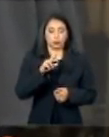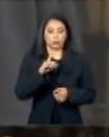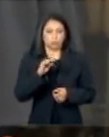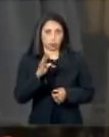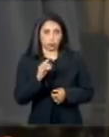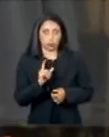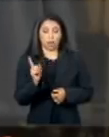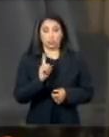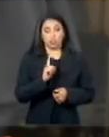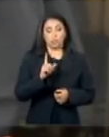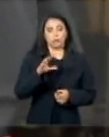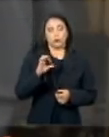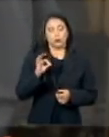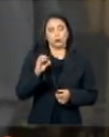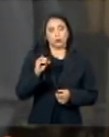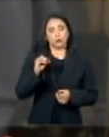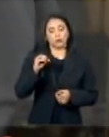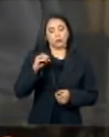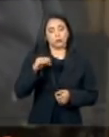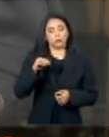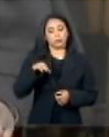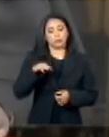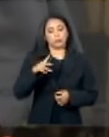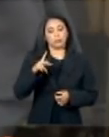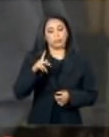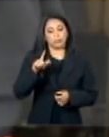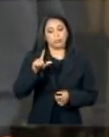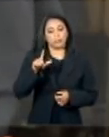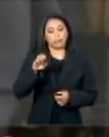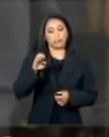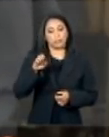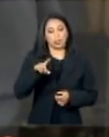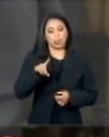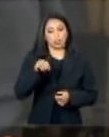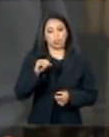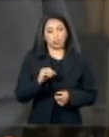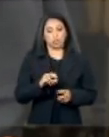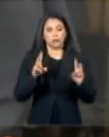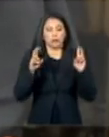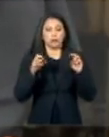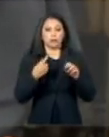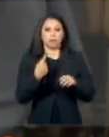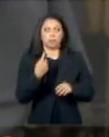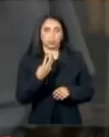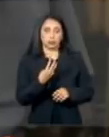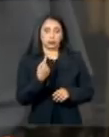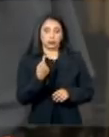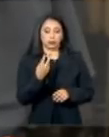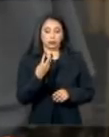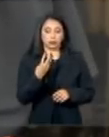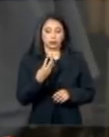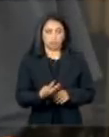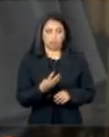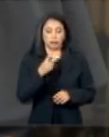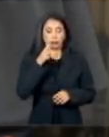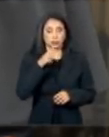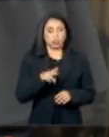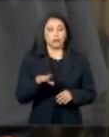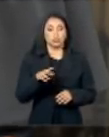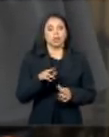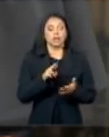queremos comemorar o paradigmático julgamento dessa corte no tema 313 que tratou da decadência do regime geral de previdência